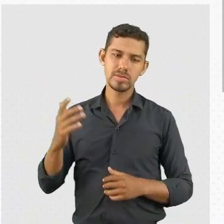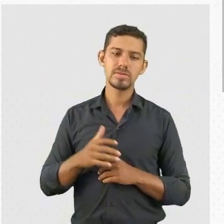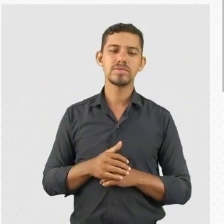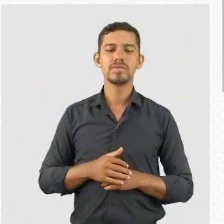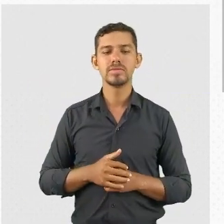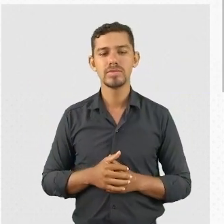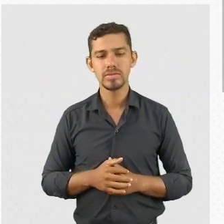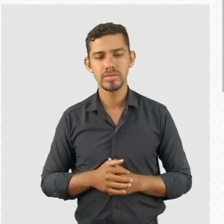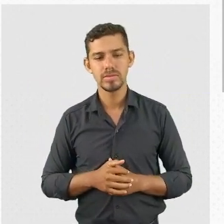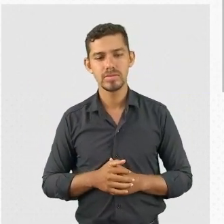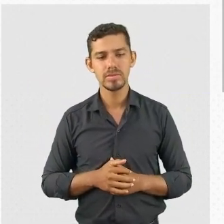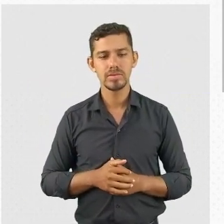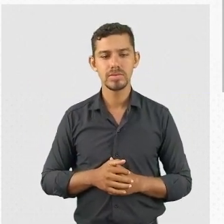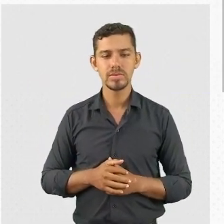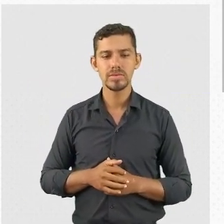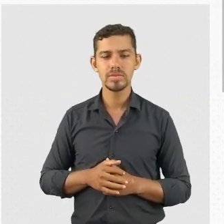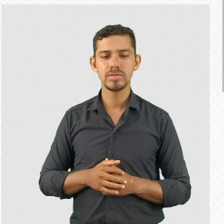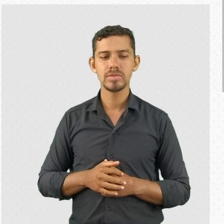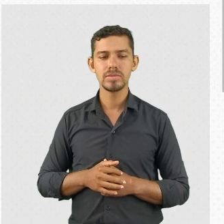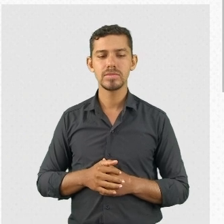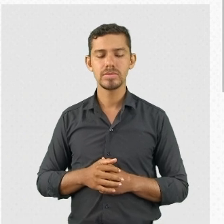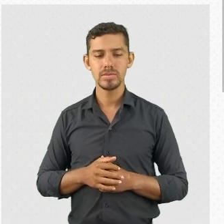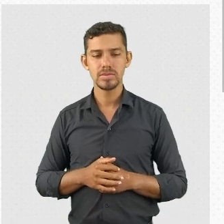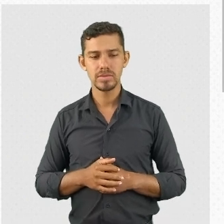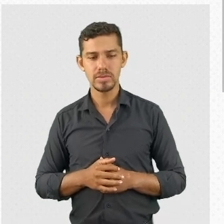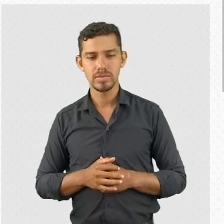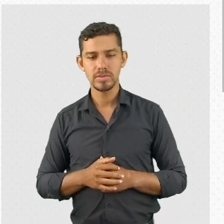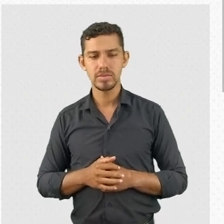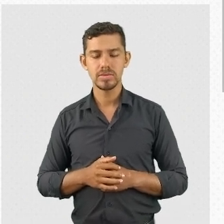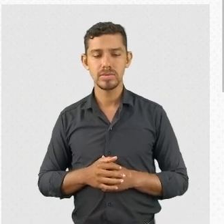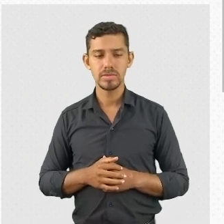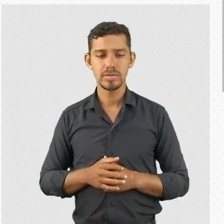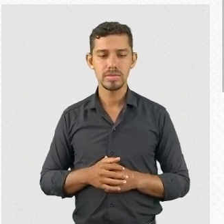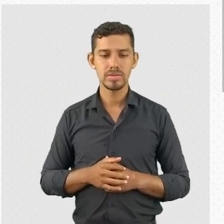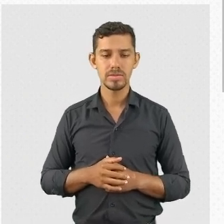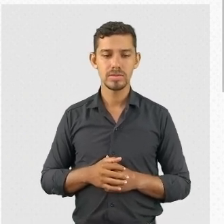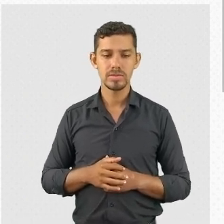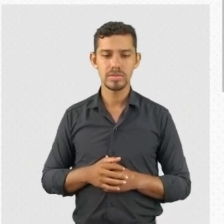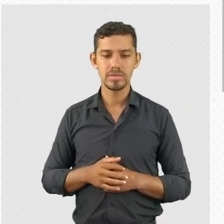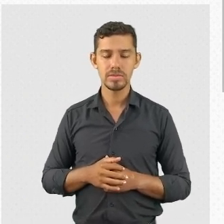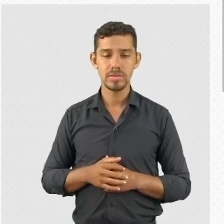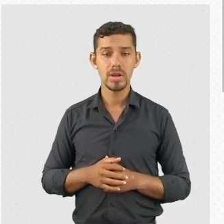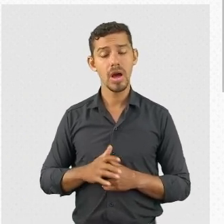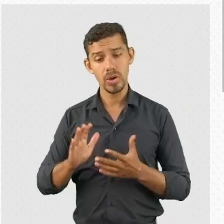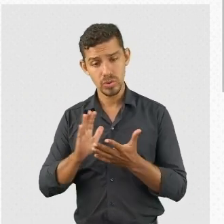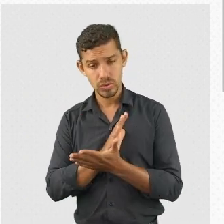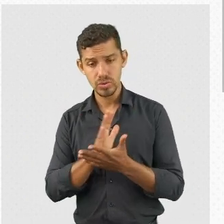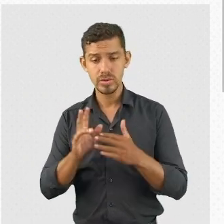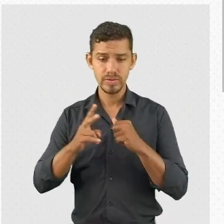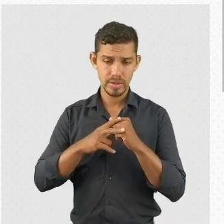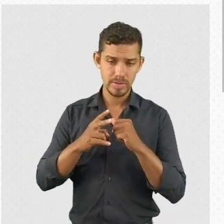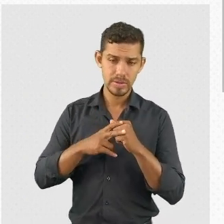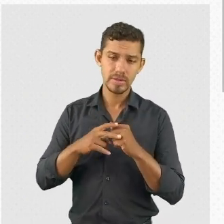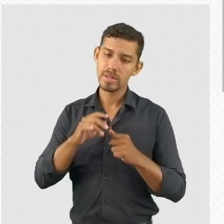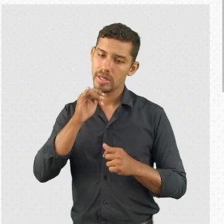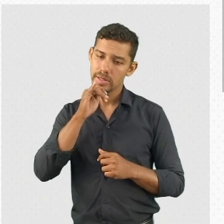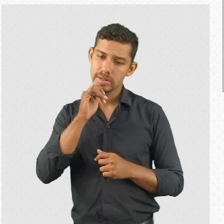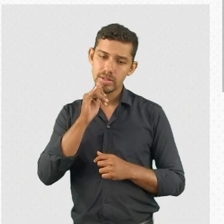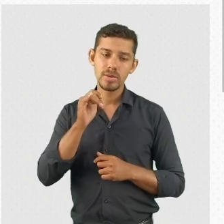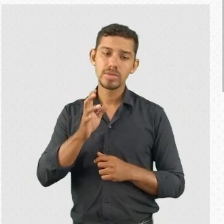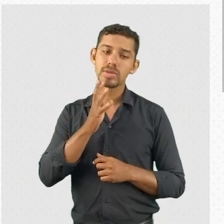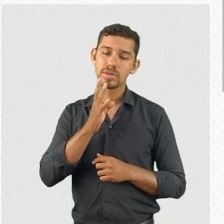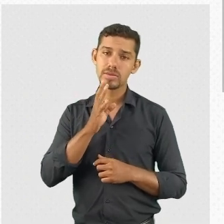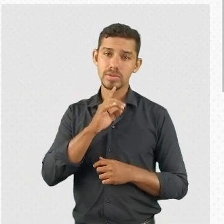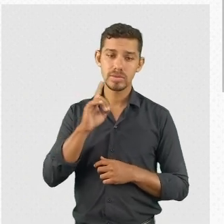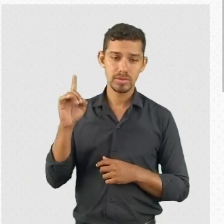disse, table ou teaspoon é o tipo de colher. Aí eu trago para vocês também alguns verbos. A gente normalmente